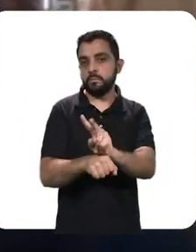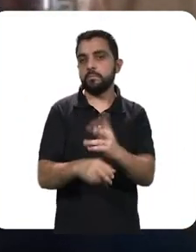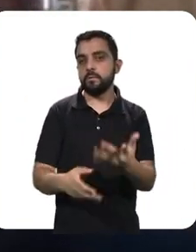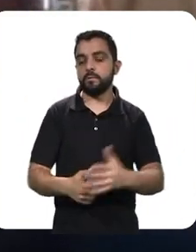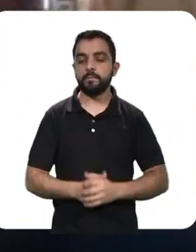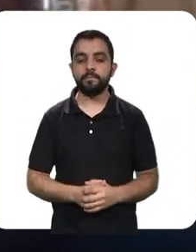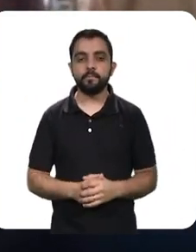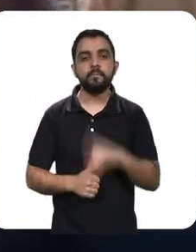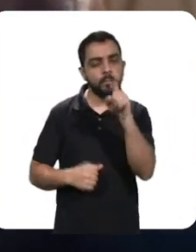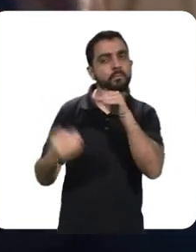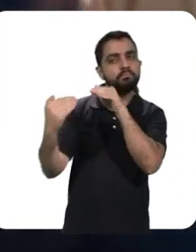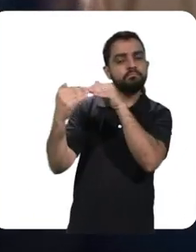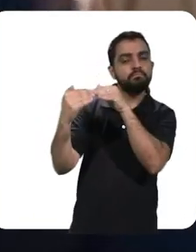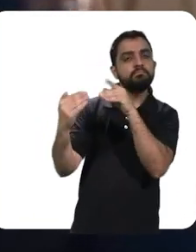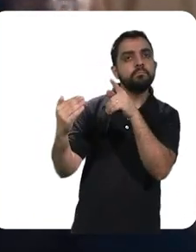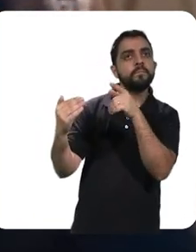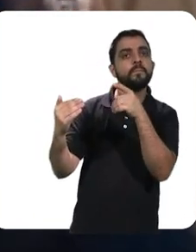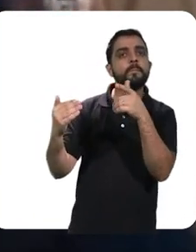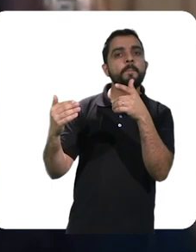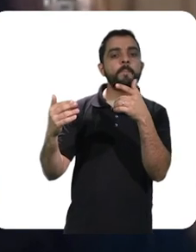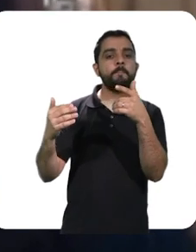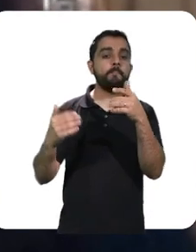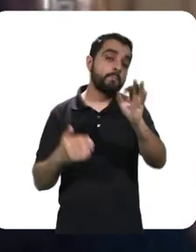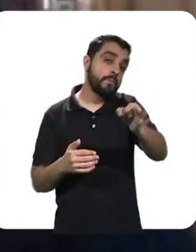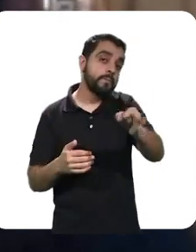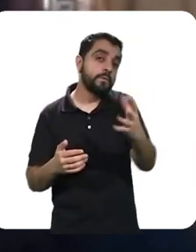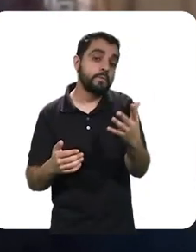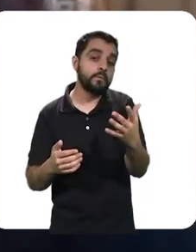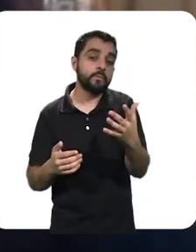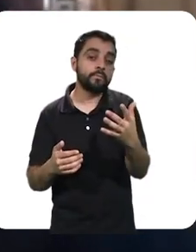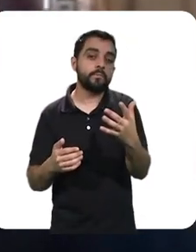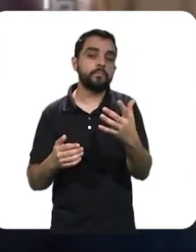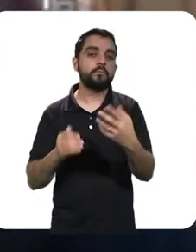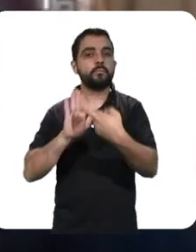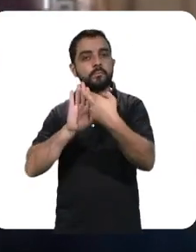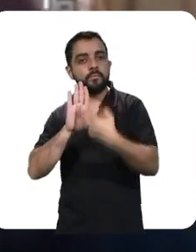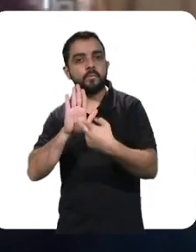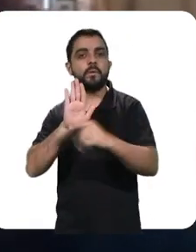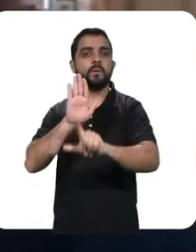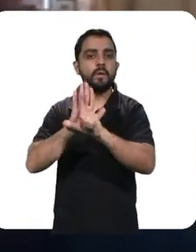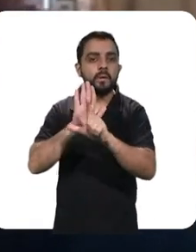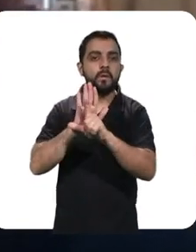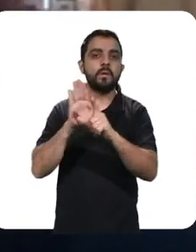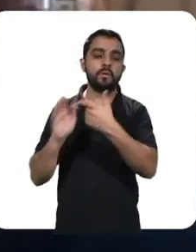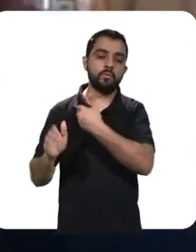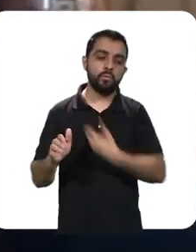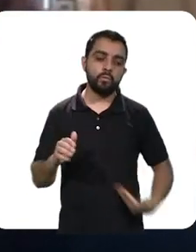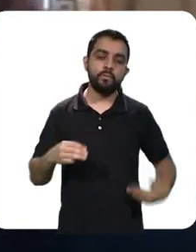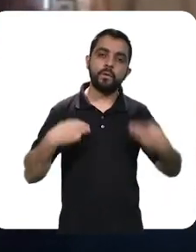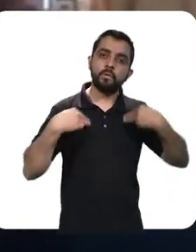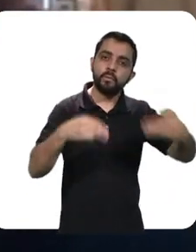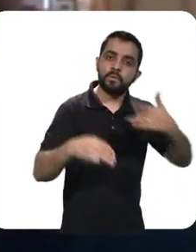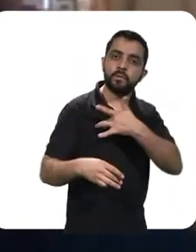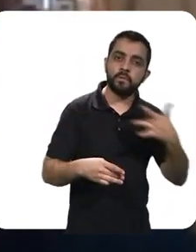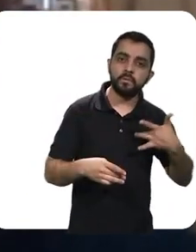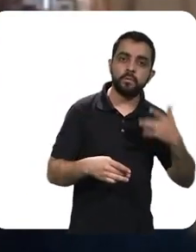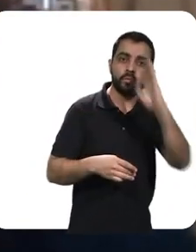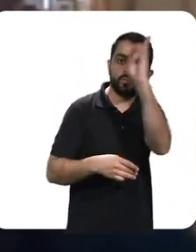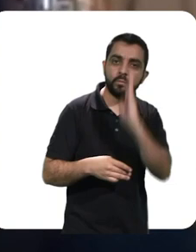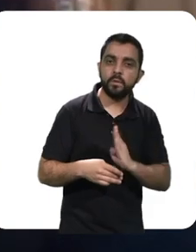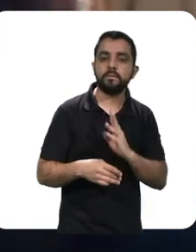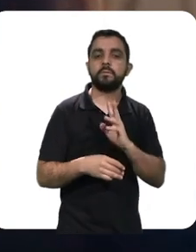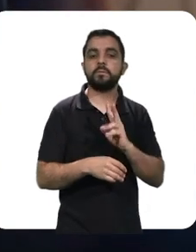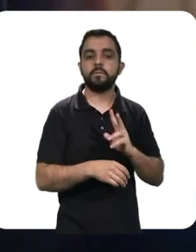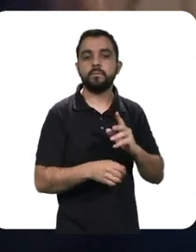mesmo raciocínio que o professor Davidson, que, de fato, eu acho que as medidas que têm sido tomadas pelo Ministério da Saúde do